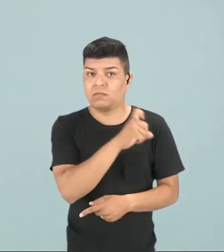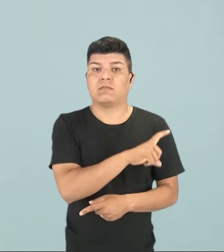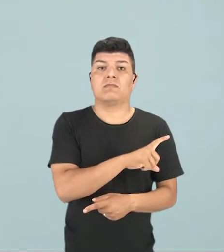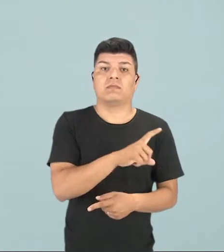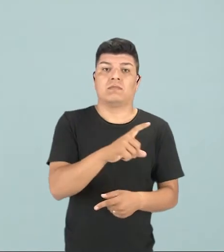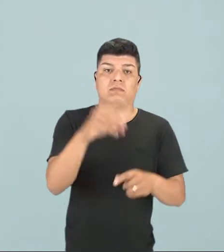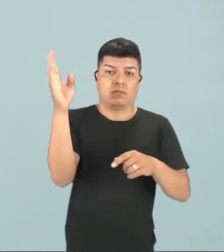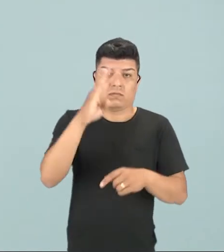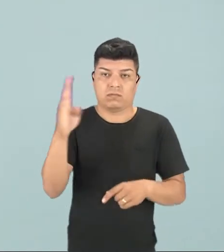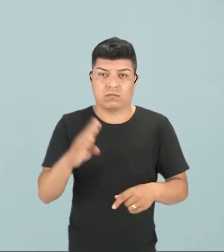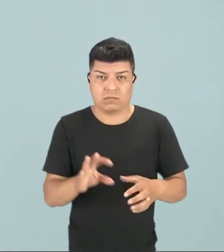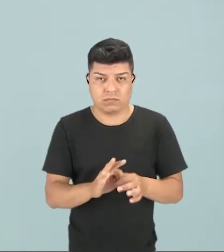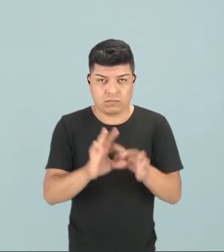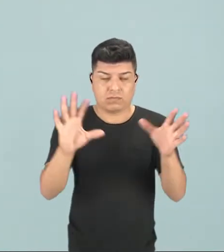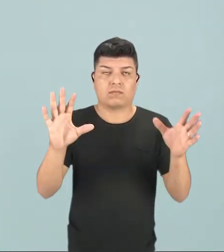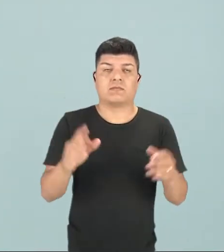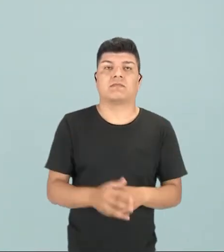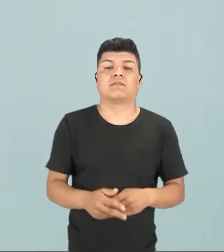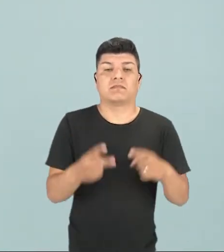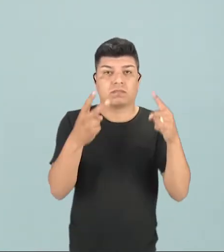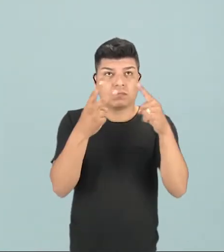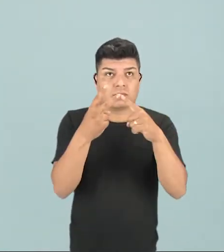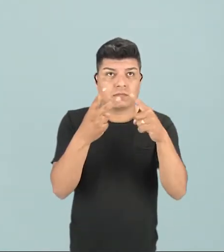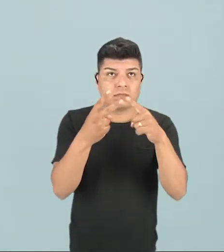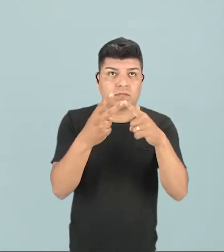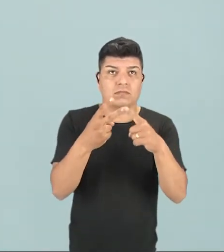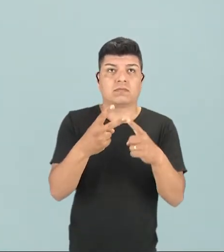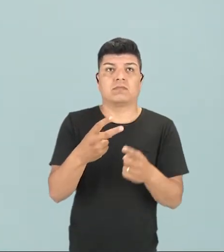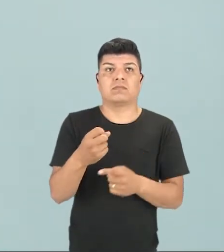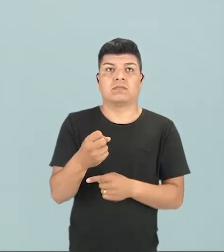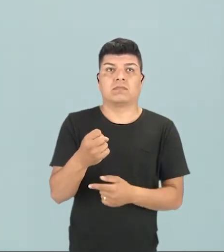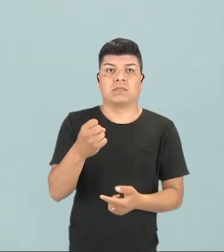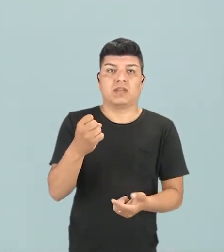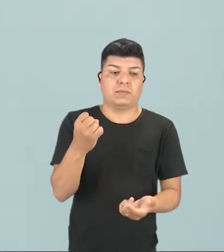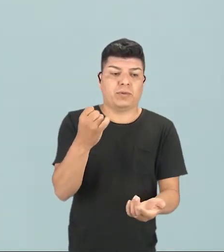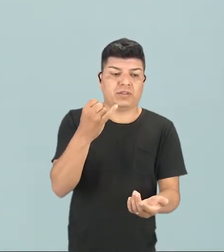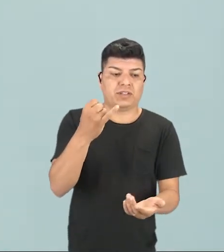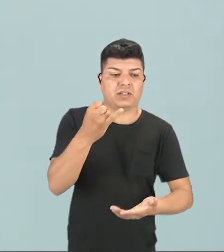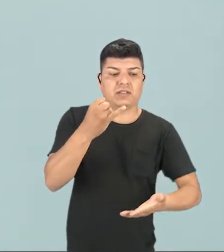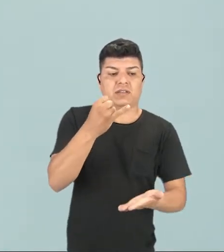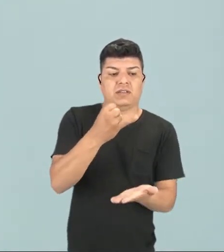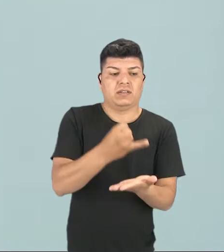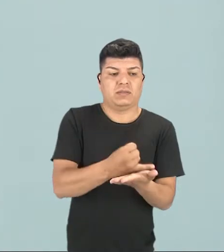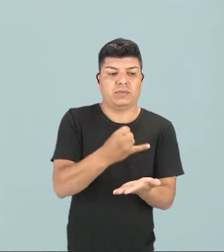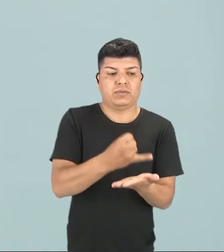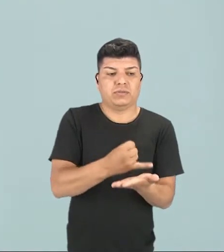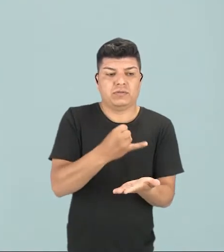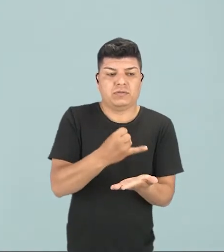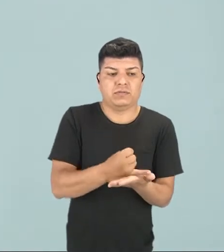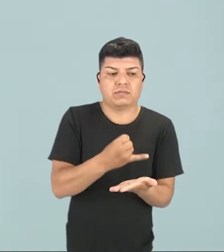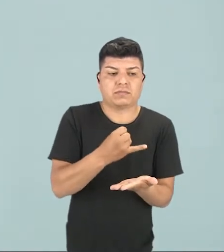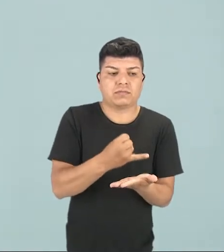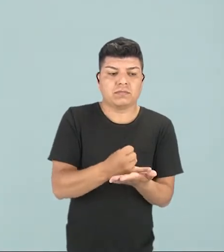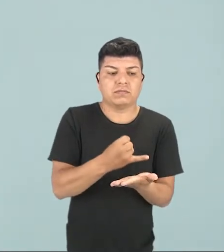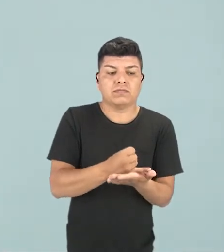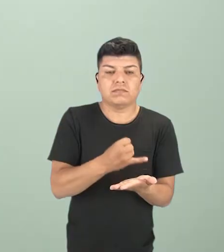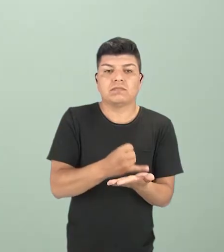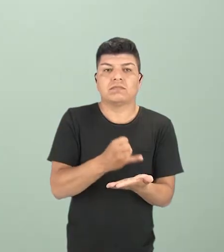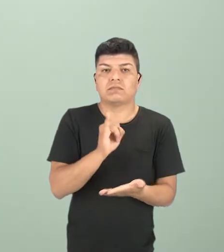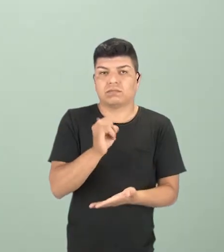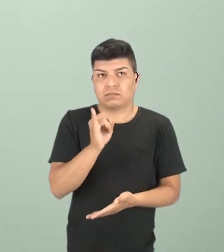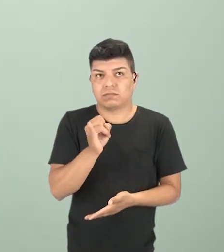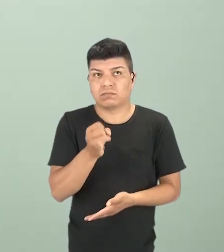levar o Brasil à independência. O segundo ponto aí, altos impostos, algo que ocorre historicamente. Se há